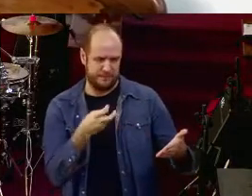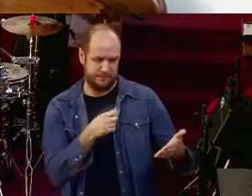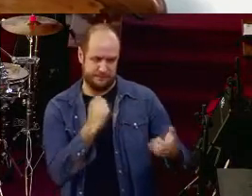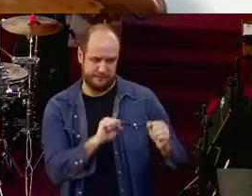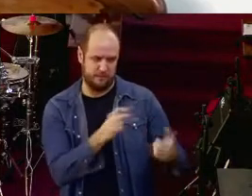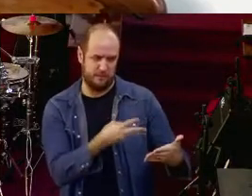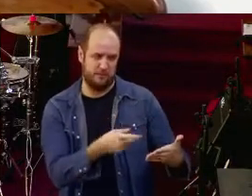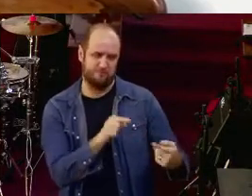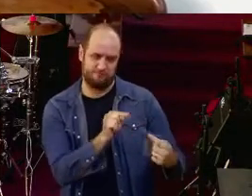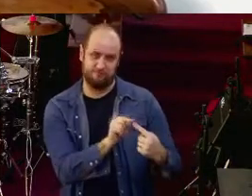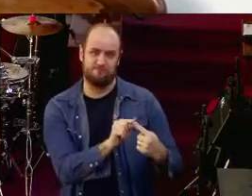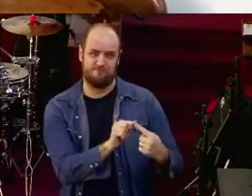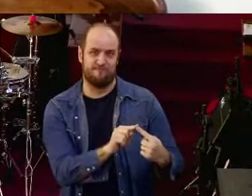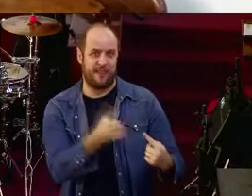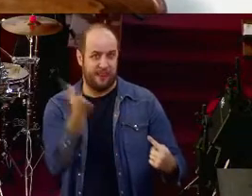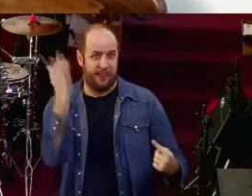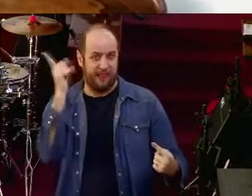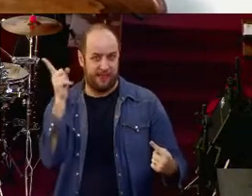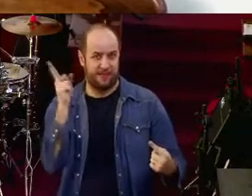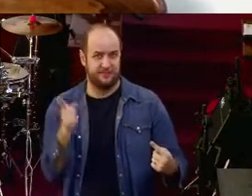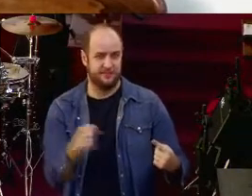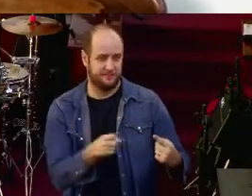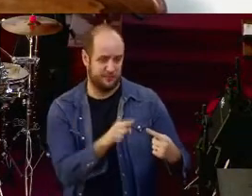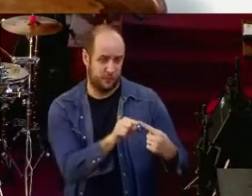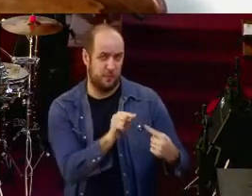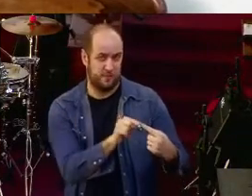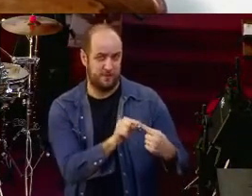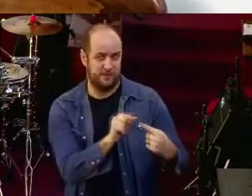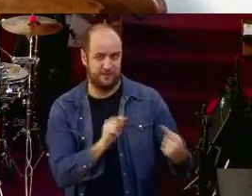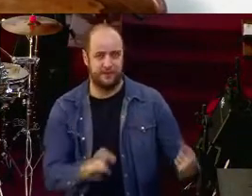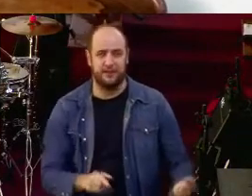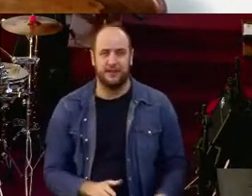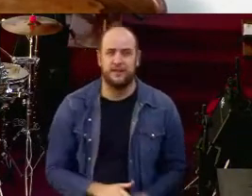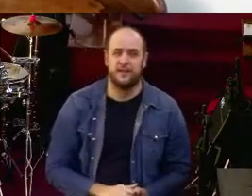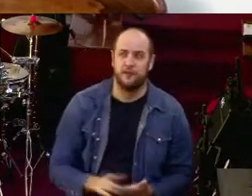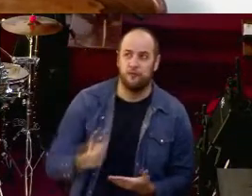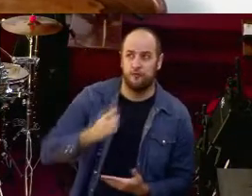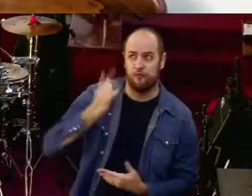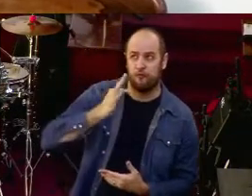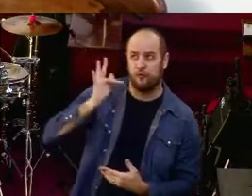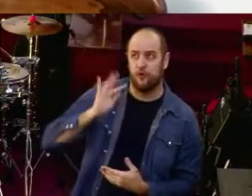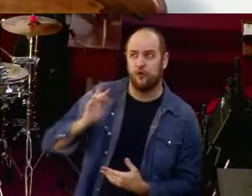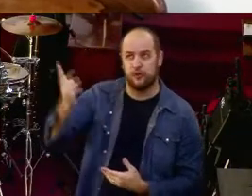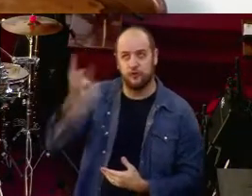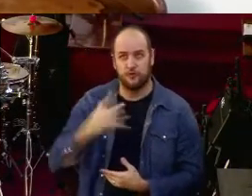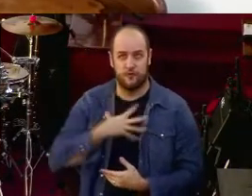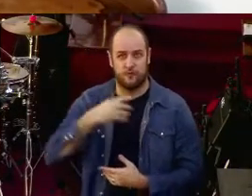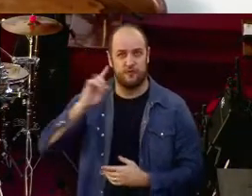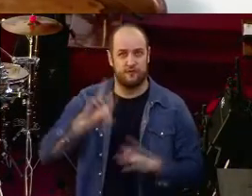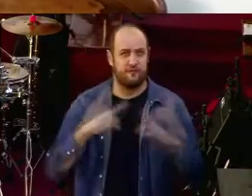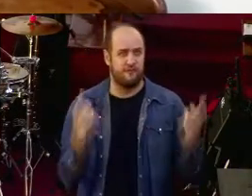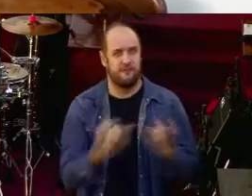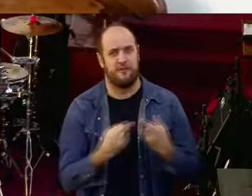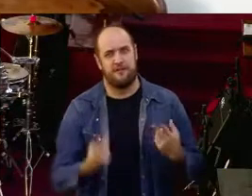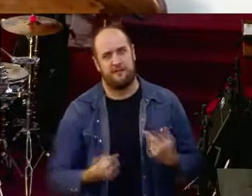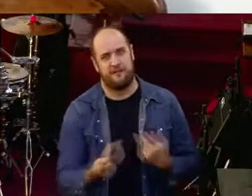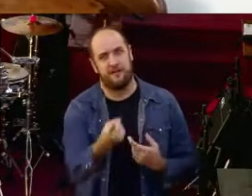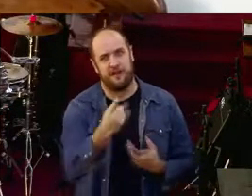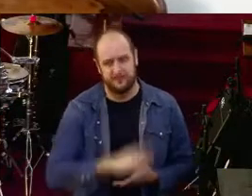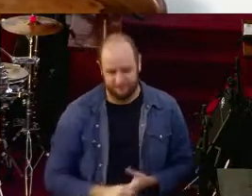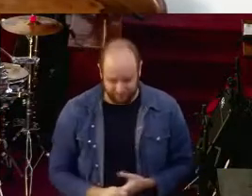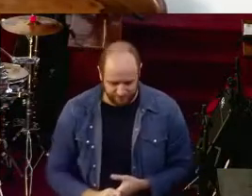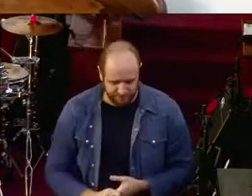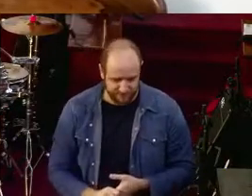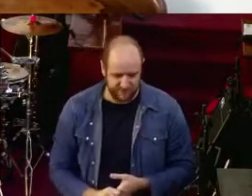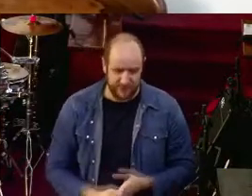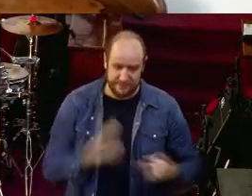confirmação do Filho de Deus que viria para reinar por toda a existência. O Salmo de